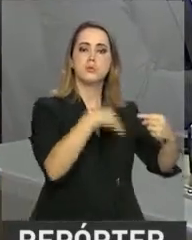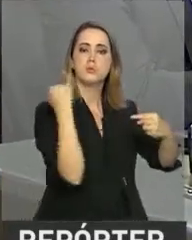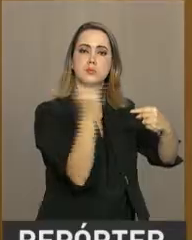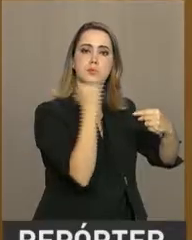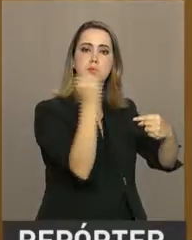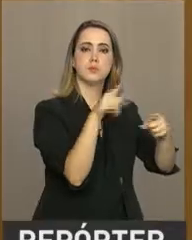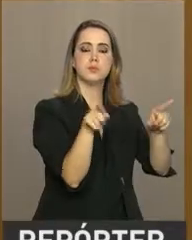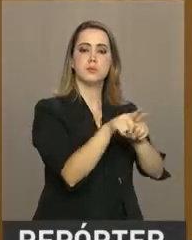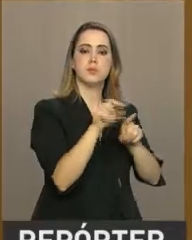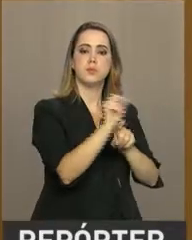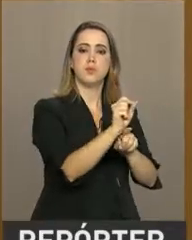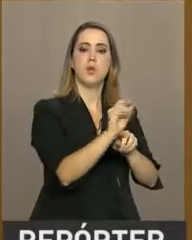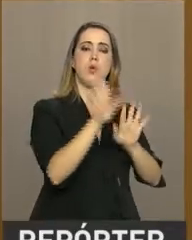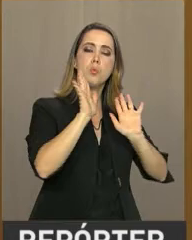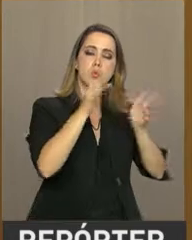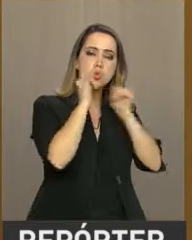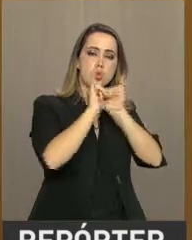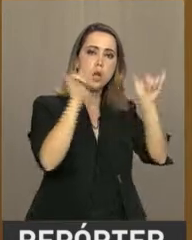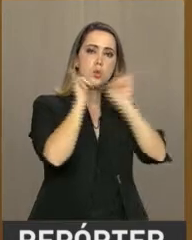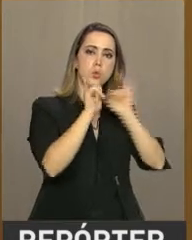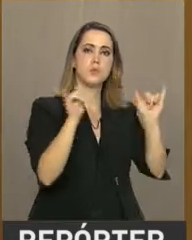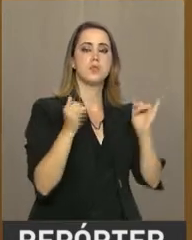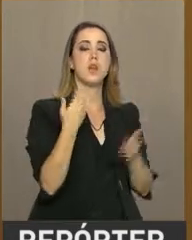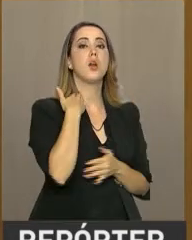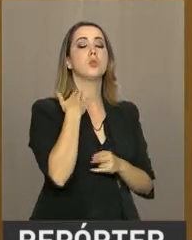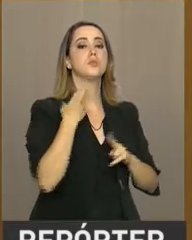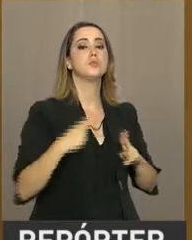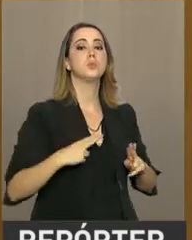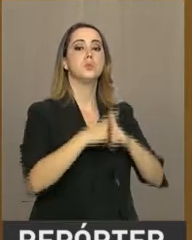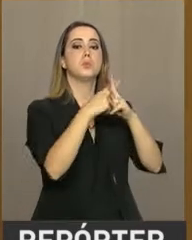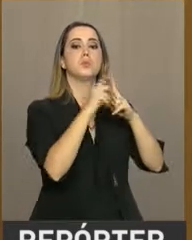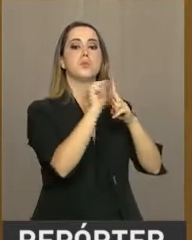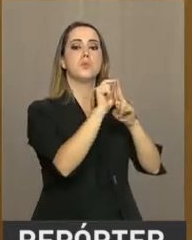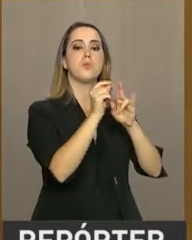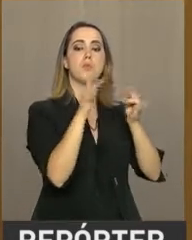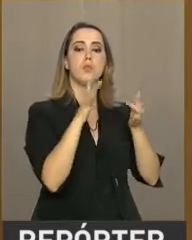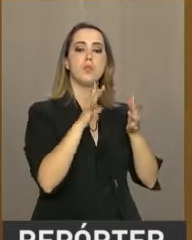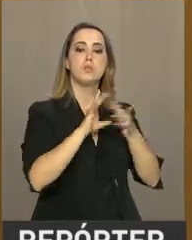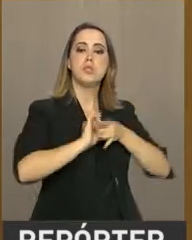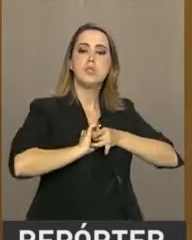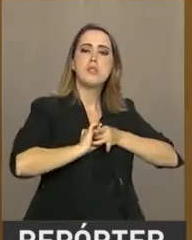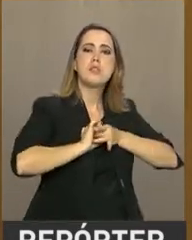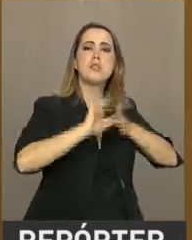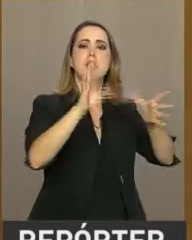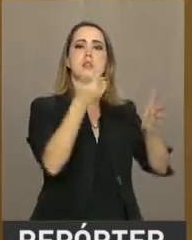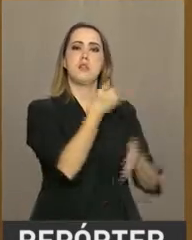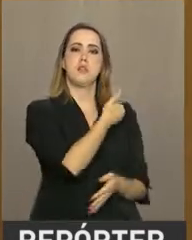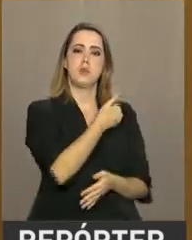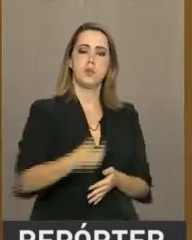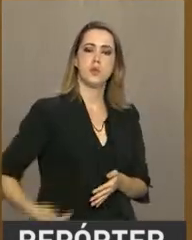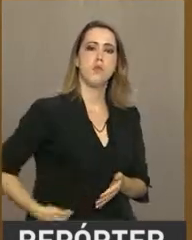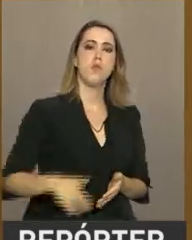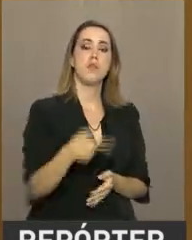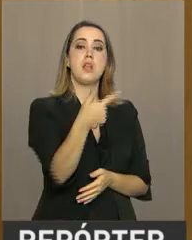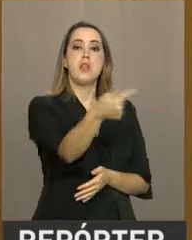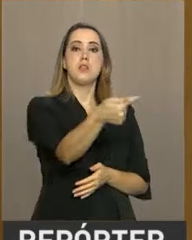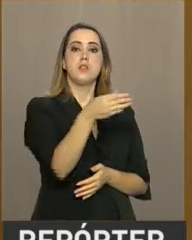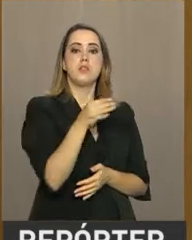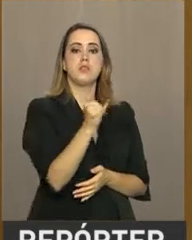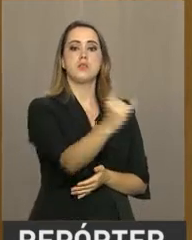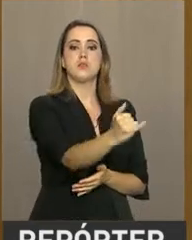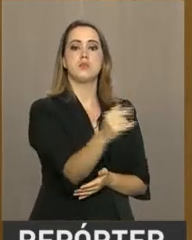a como foi anunciado a caixa a disponibiliza o governo disponibiliza mais de 7 bilhões de reais